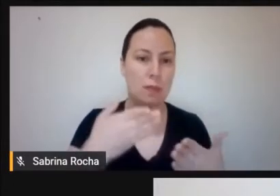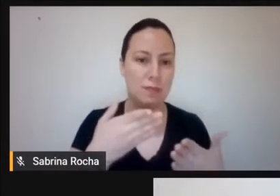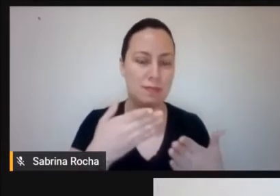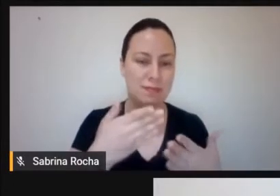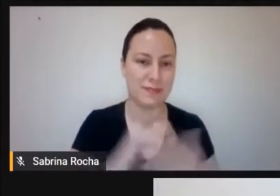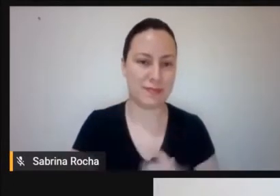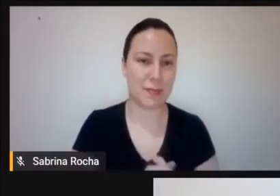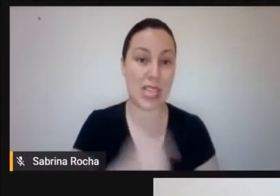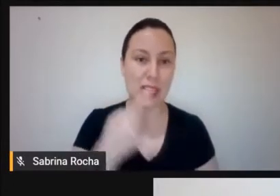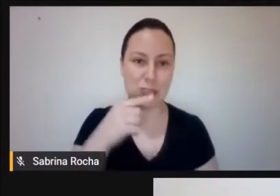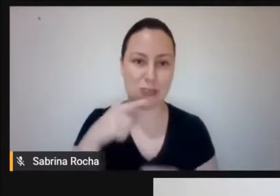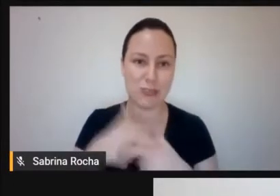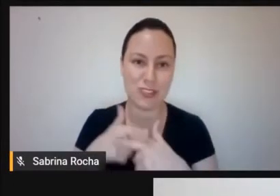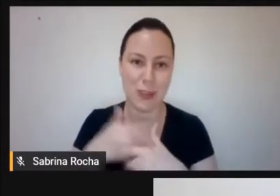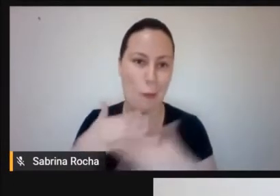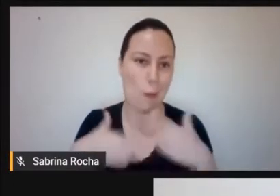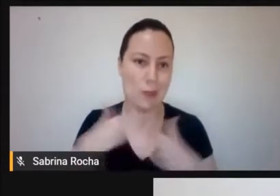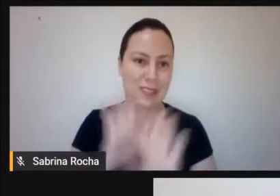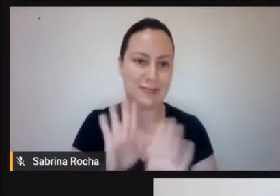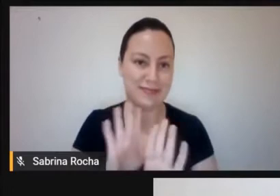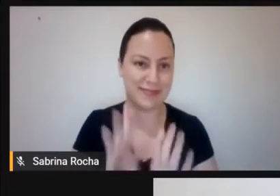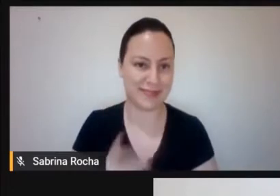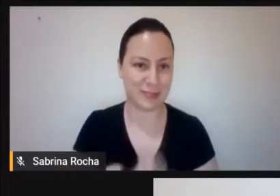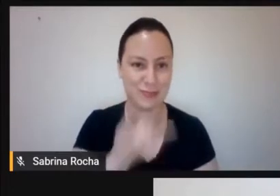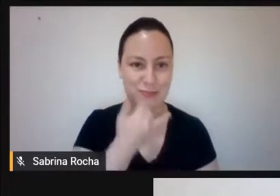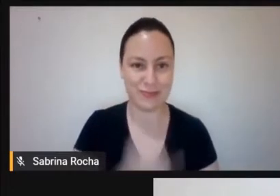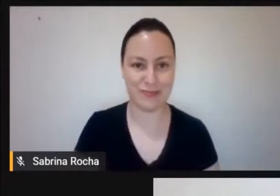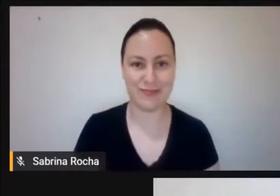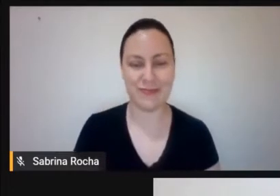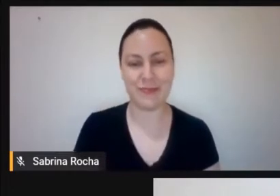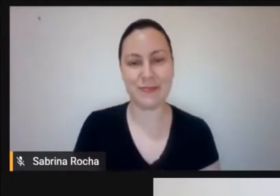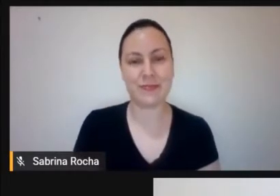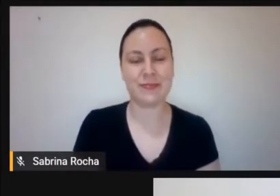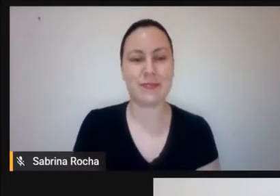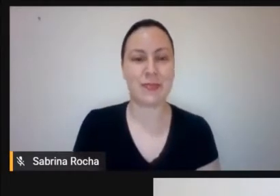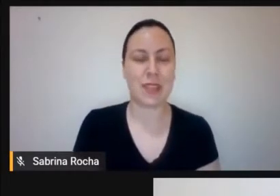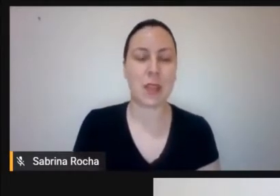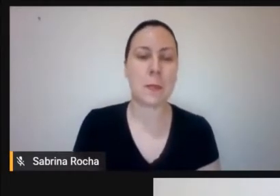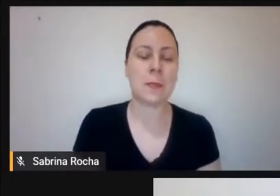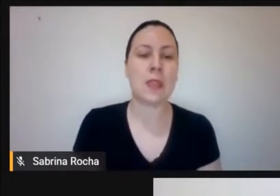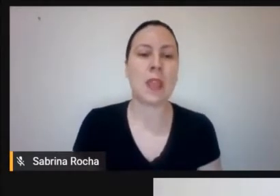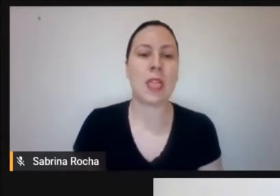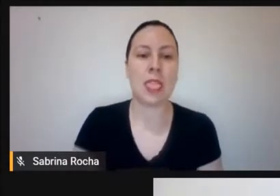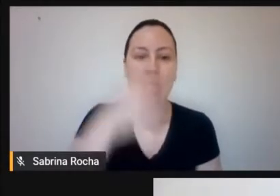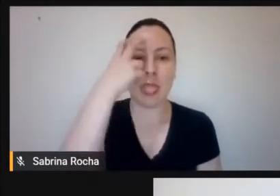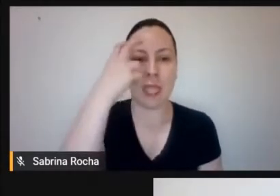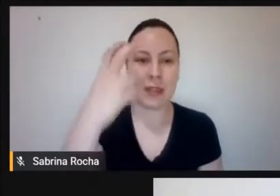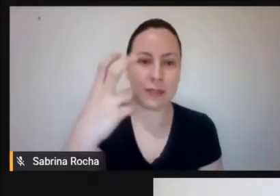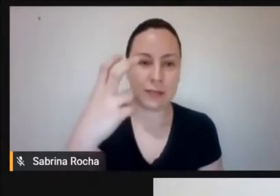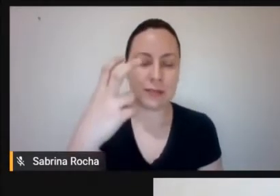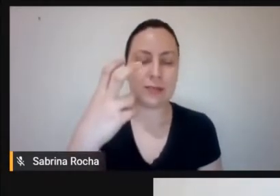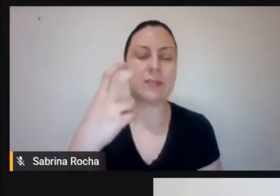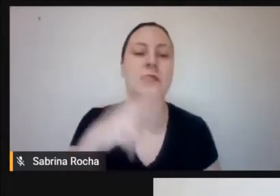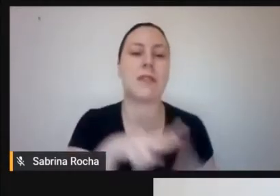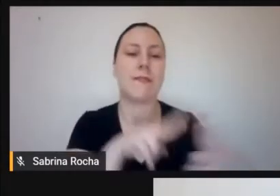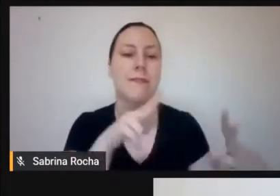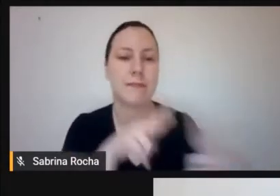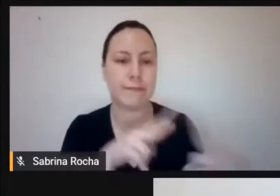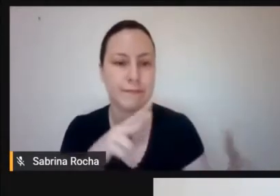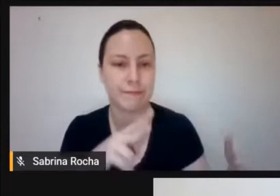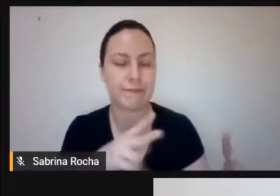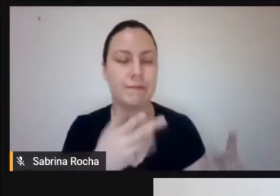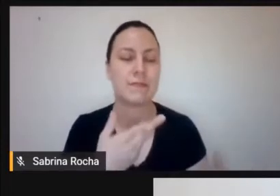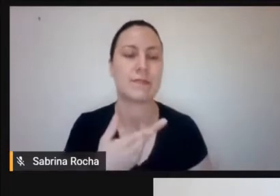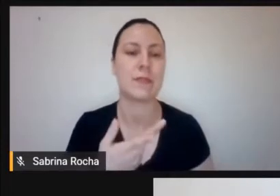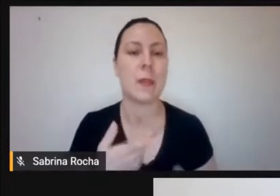Quer dizer, inteligência artificial sem burrice humana, né? Com inteligência humana também. Renato, vamos